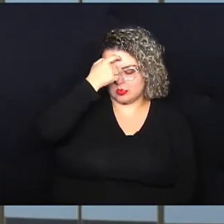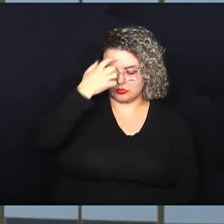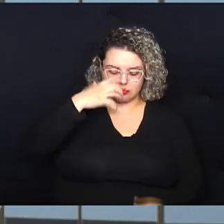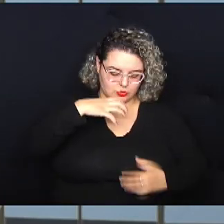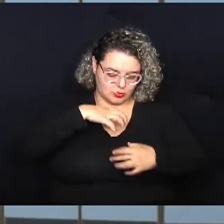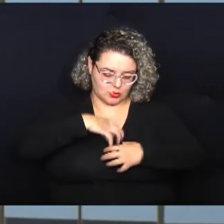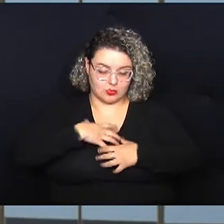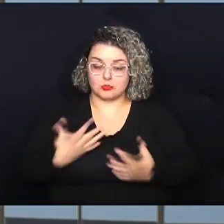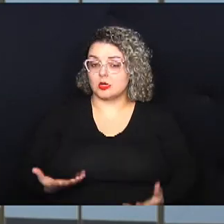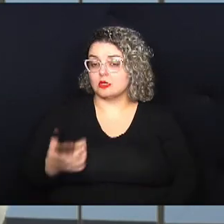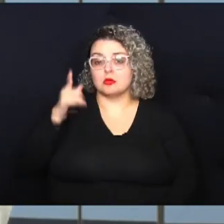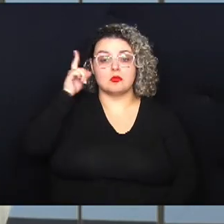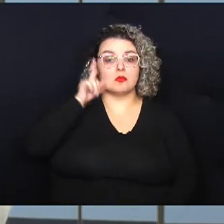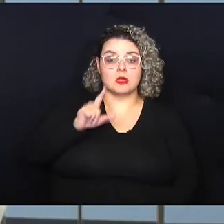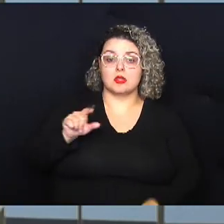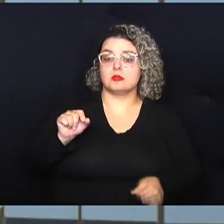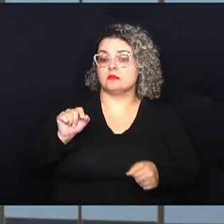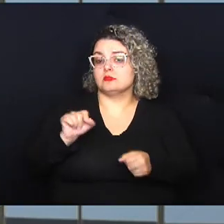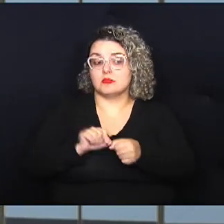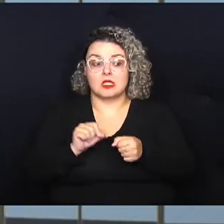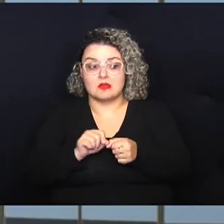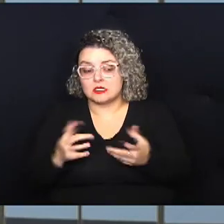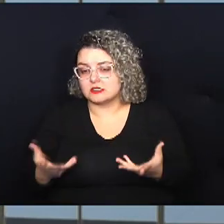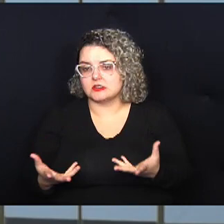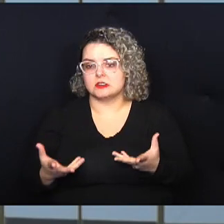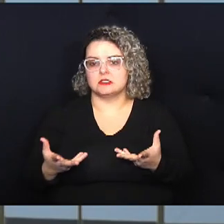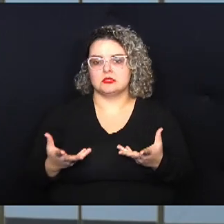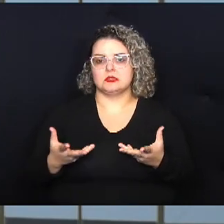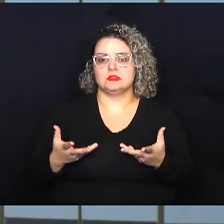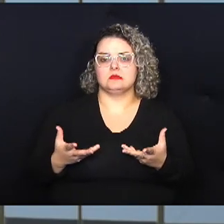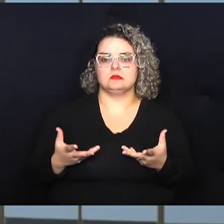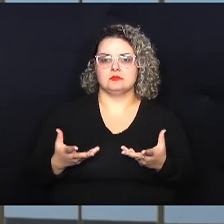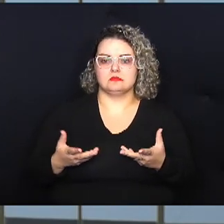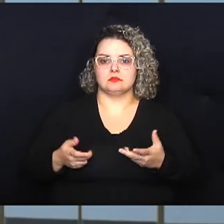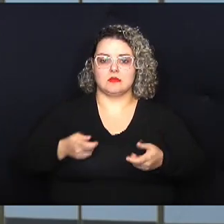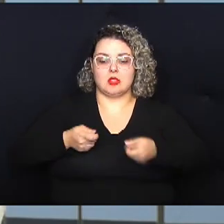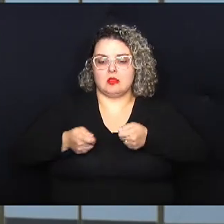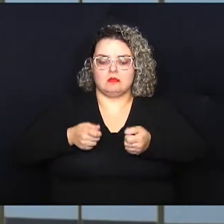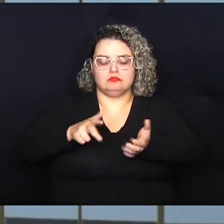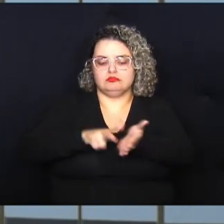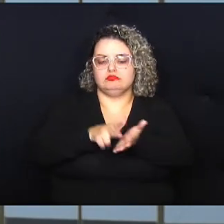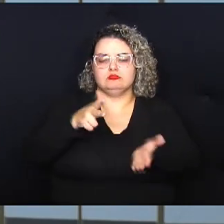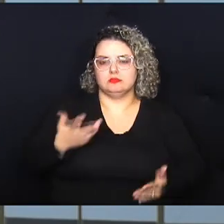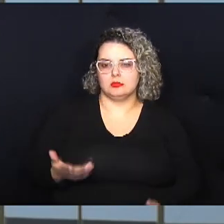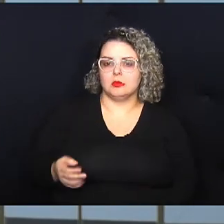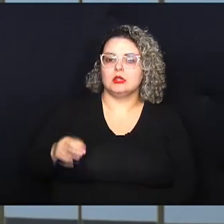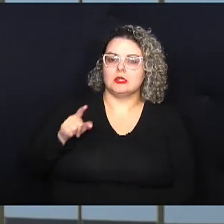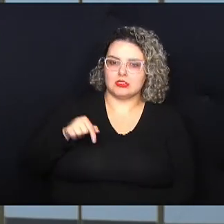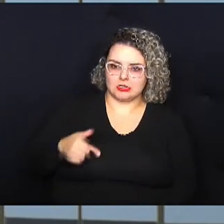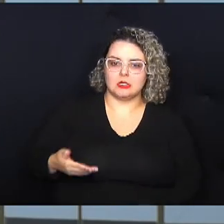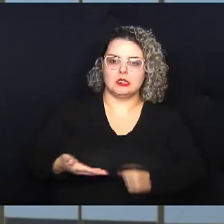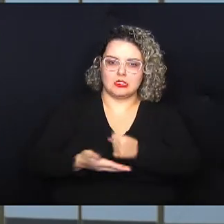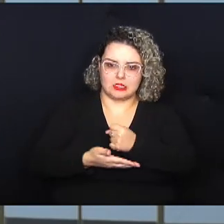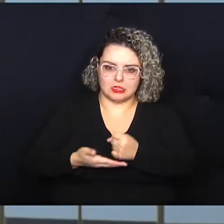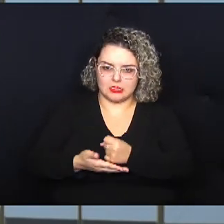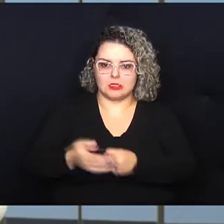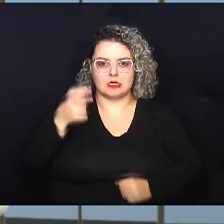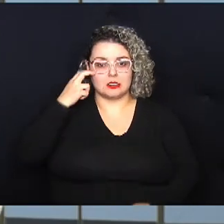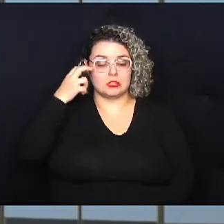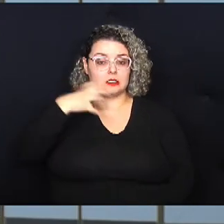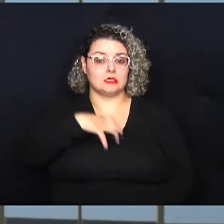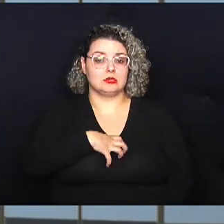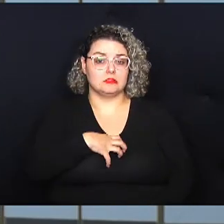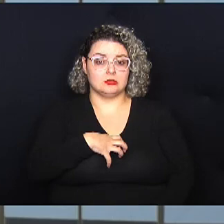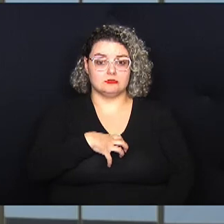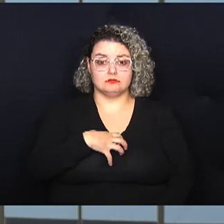você vai conseguir fazer com que a autorregulação, que também é um pilar da inteligência emocional. Você